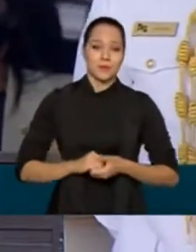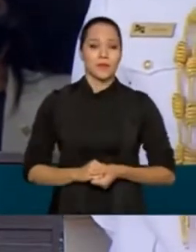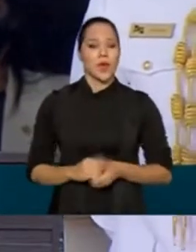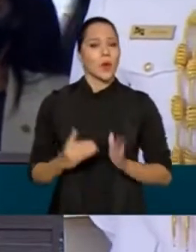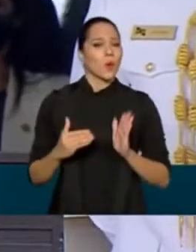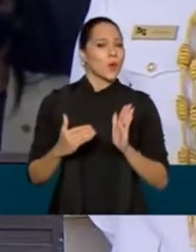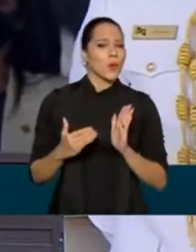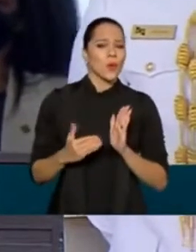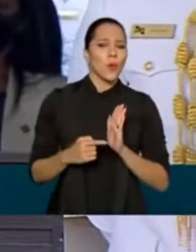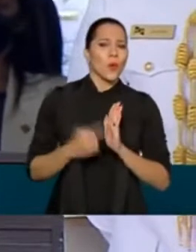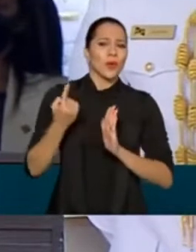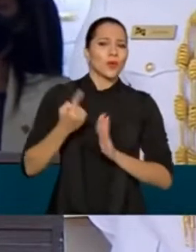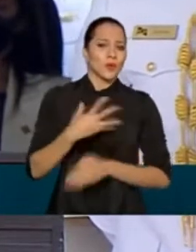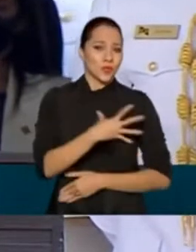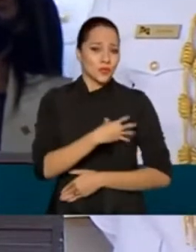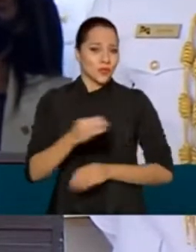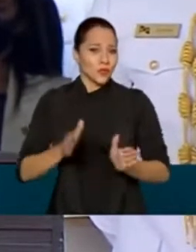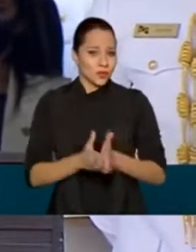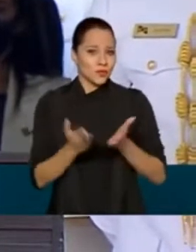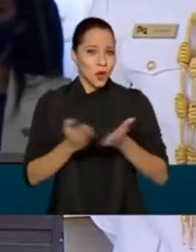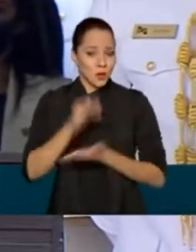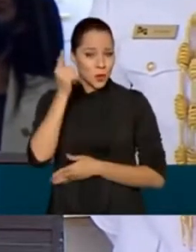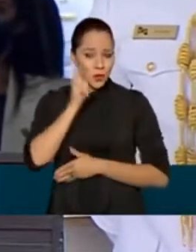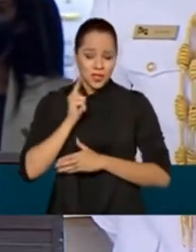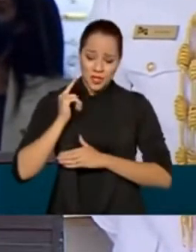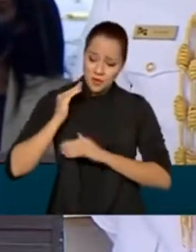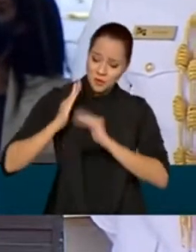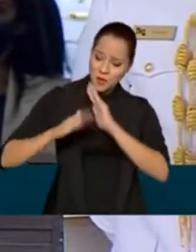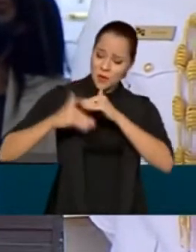único jeito de filho de pobre ser alguém na vida